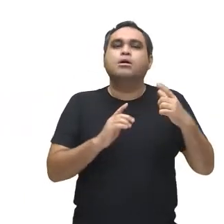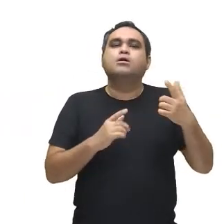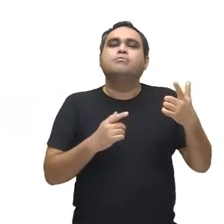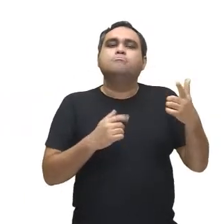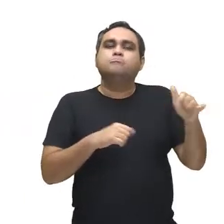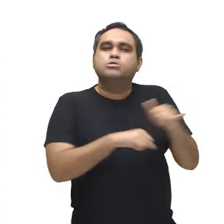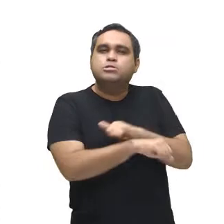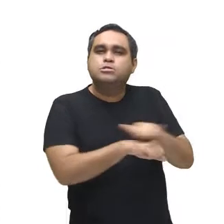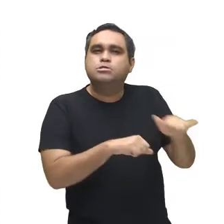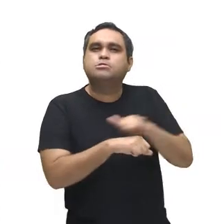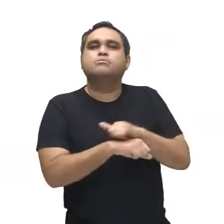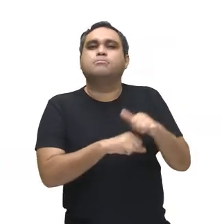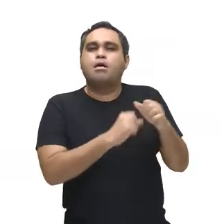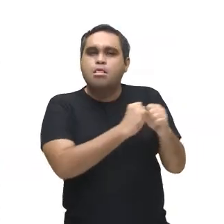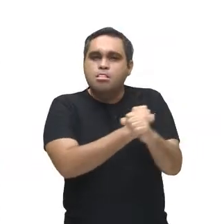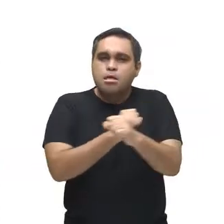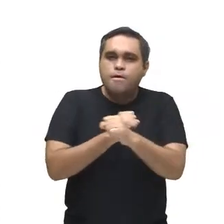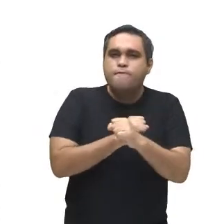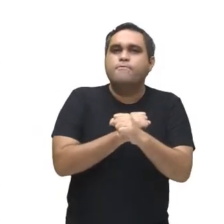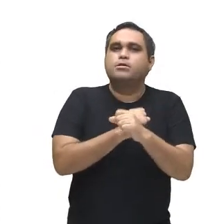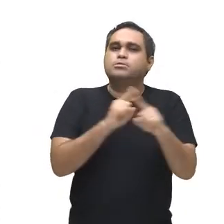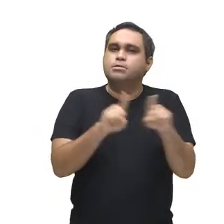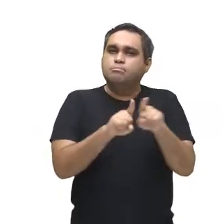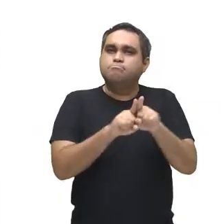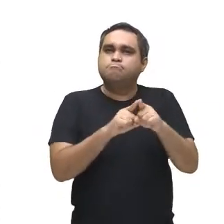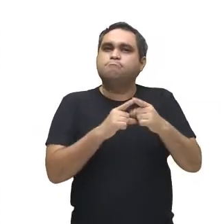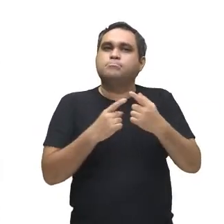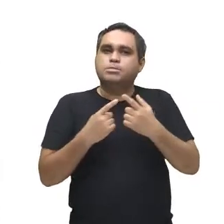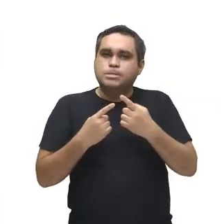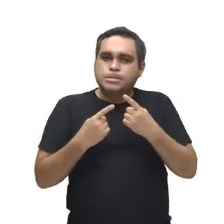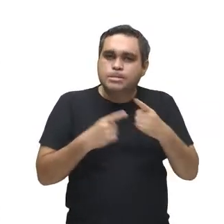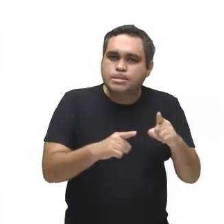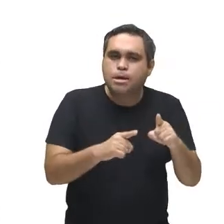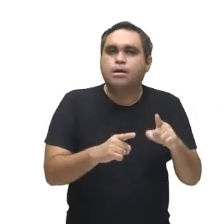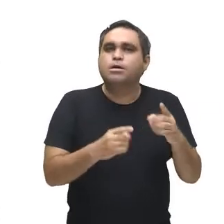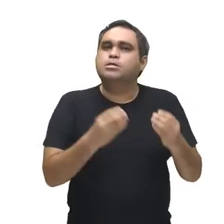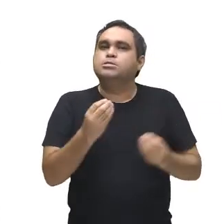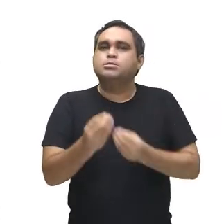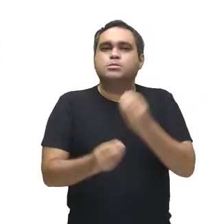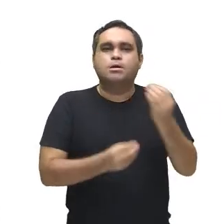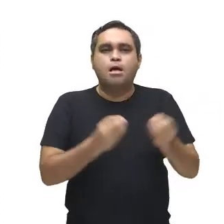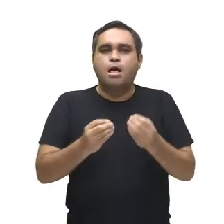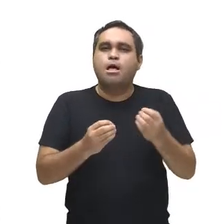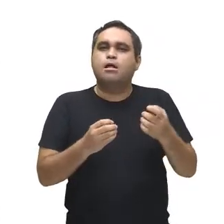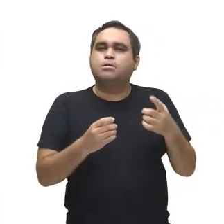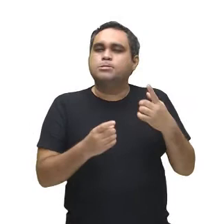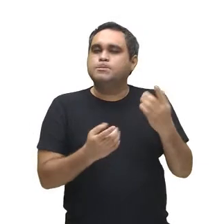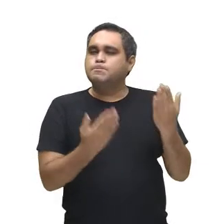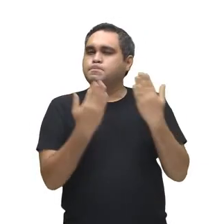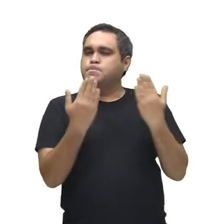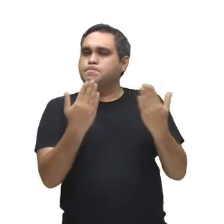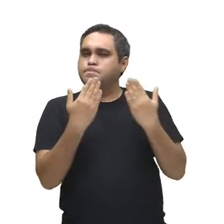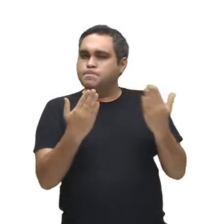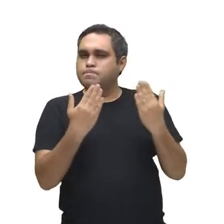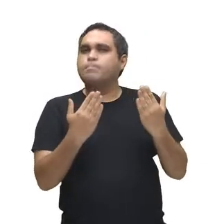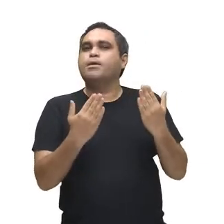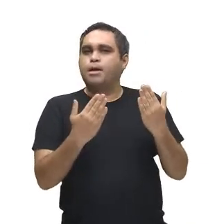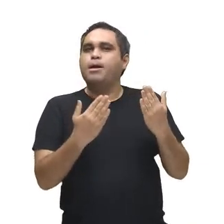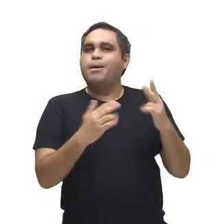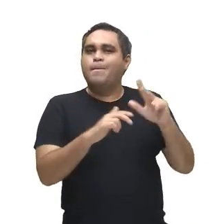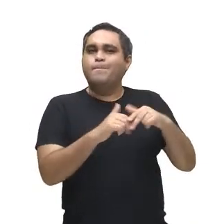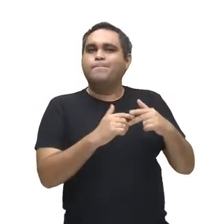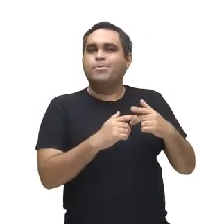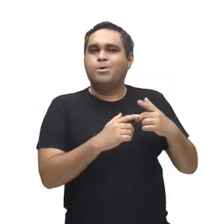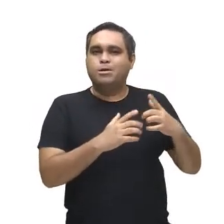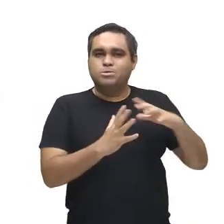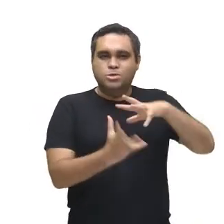de desconfiança e temor, tornando-se uma das causas da Primeira Guerra Mundial. Voltando para mim